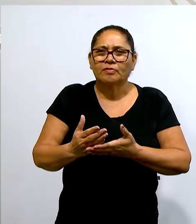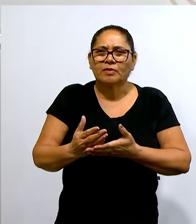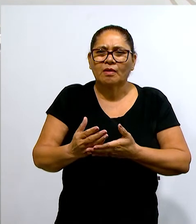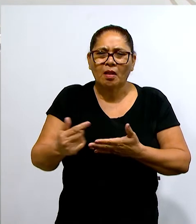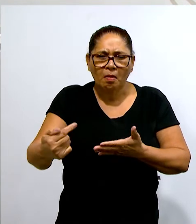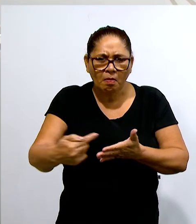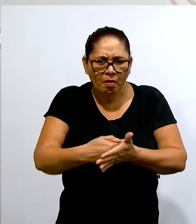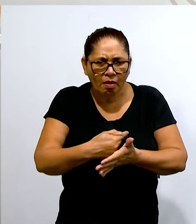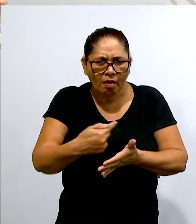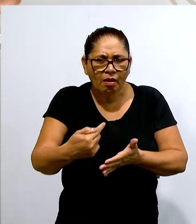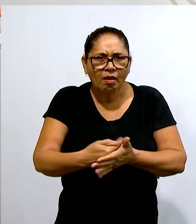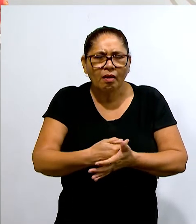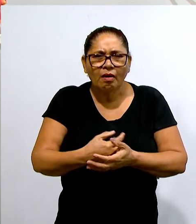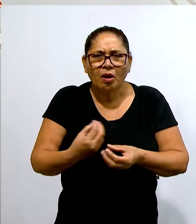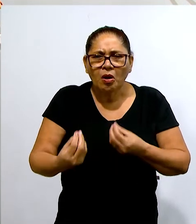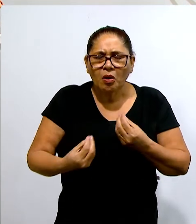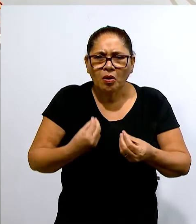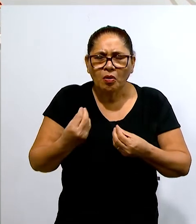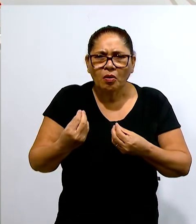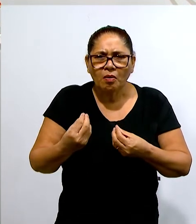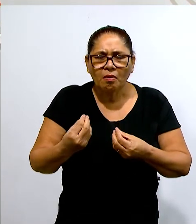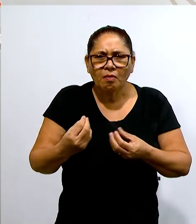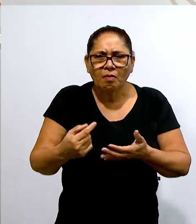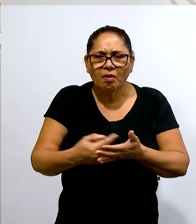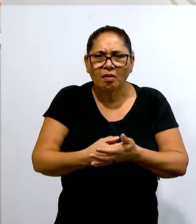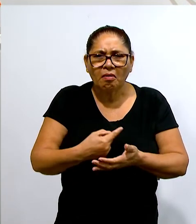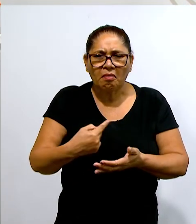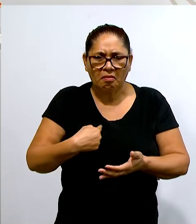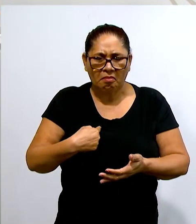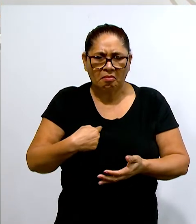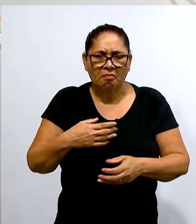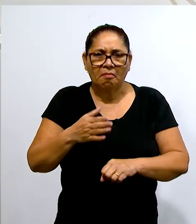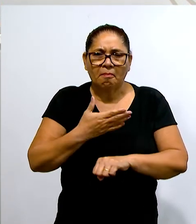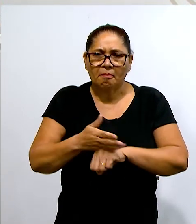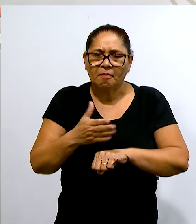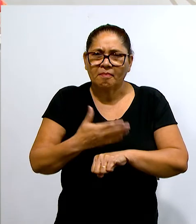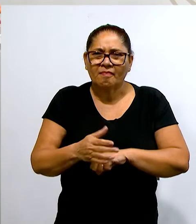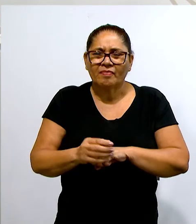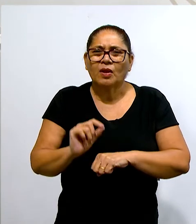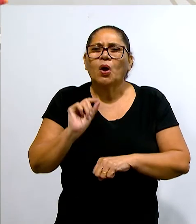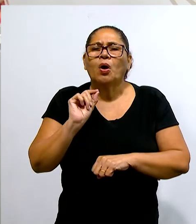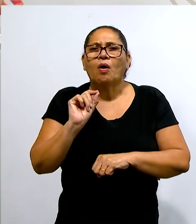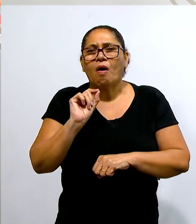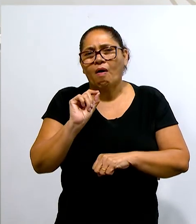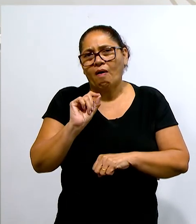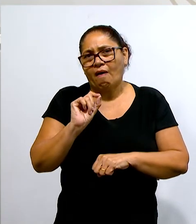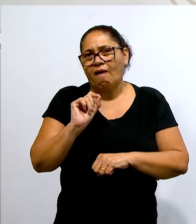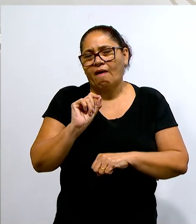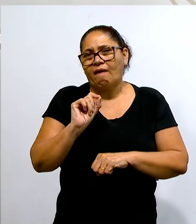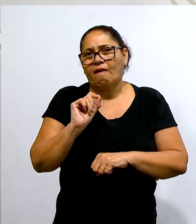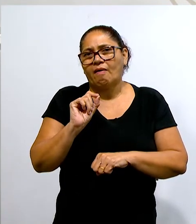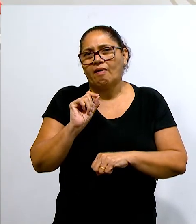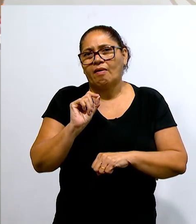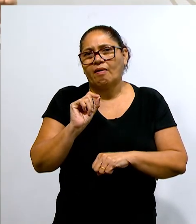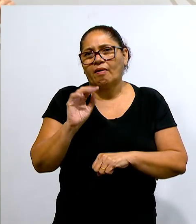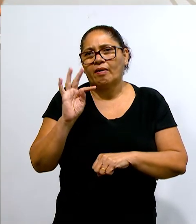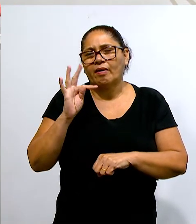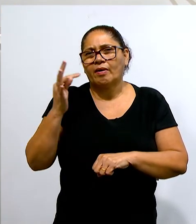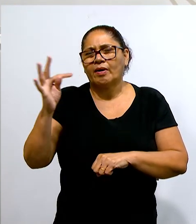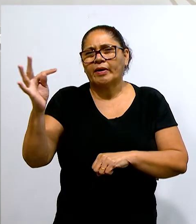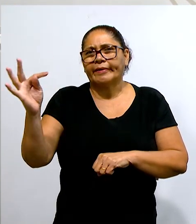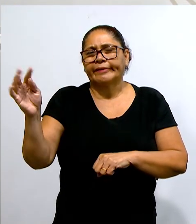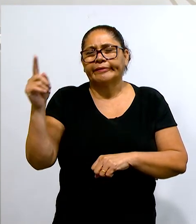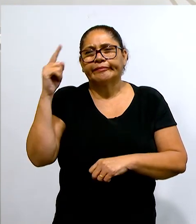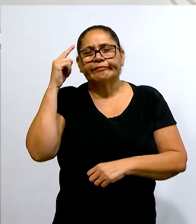questionar. Como está sendo a minha prática? O que a minha concepção teórica está refletindo na